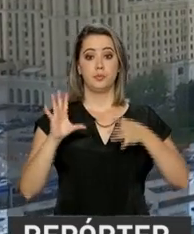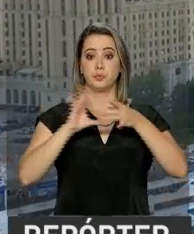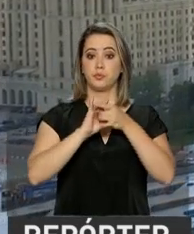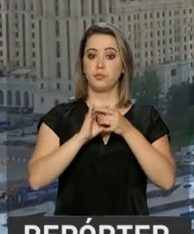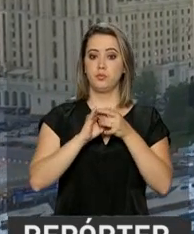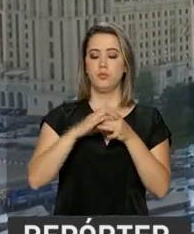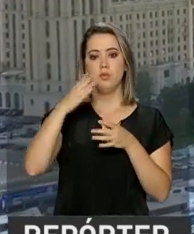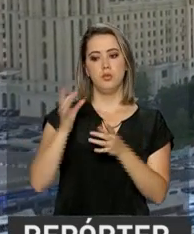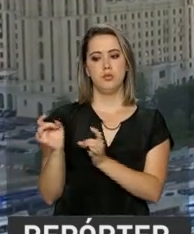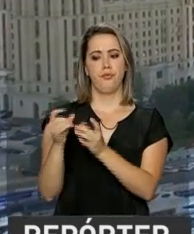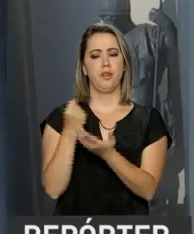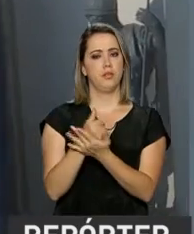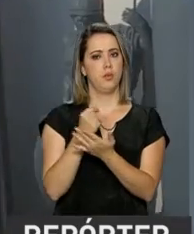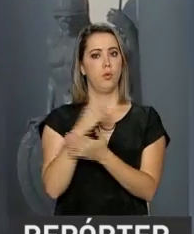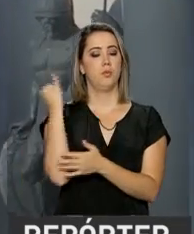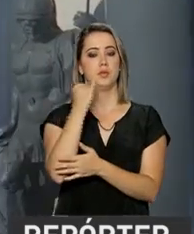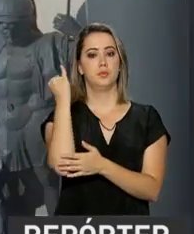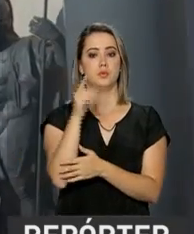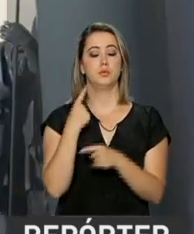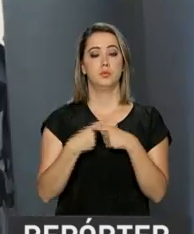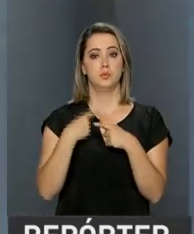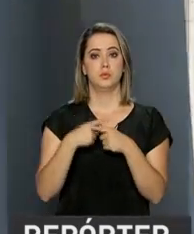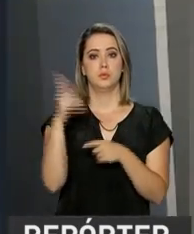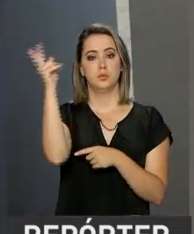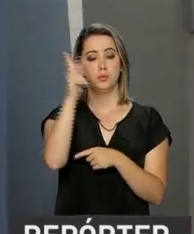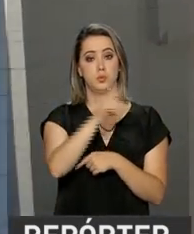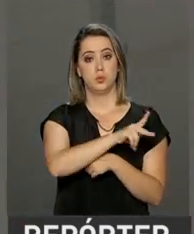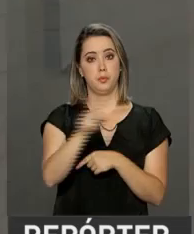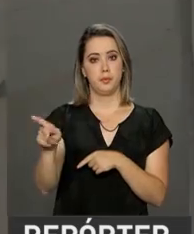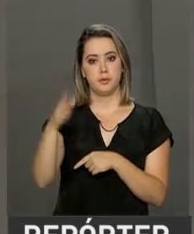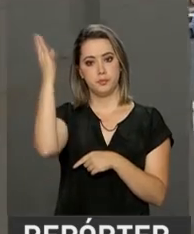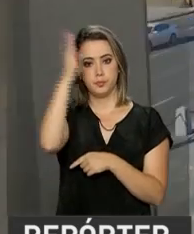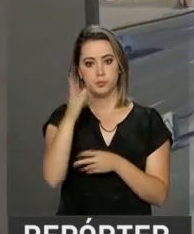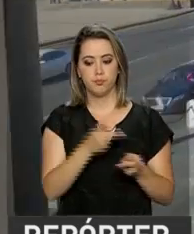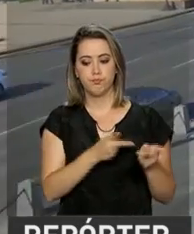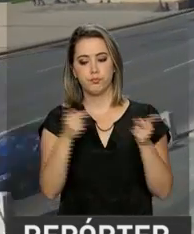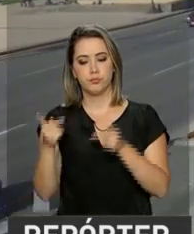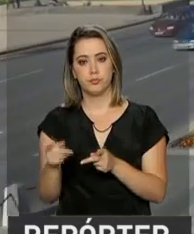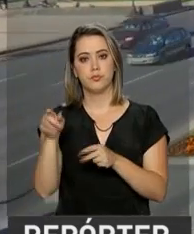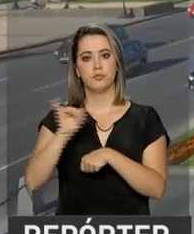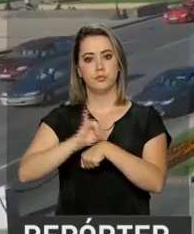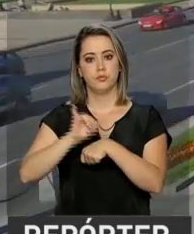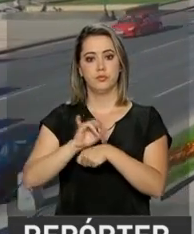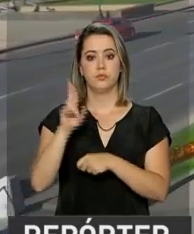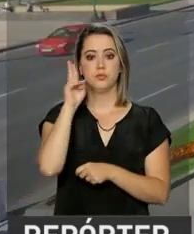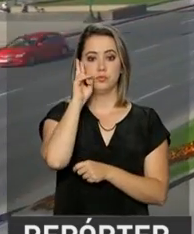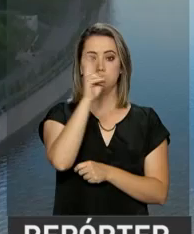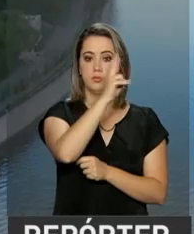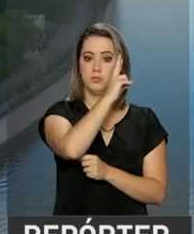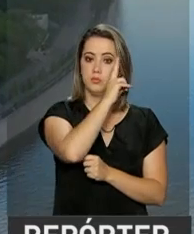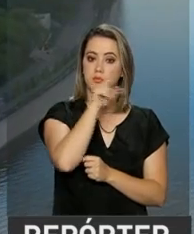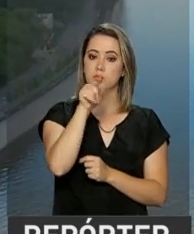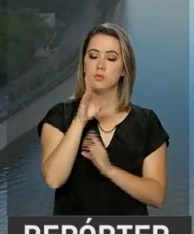importante esse é um dos motivos da visita do presidente Michel Temer a Moscou à capital russa além da visita oficial ele deve